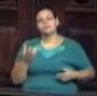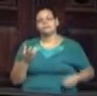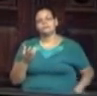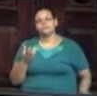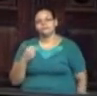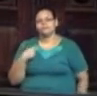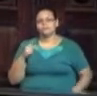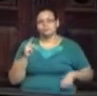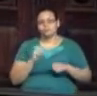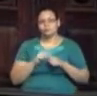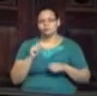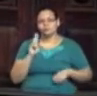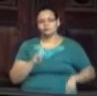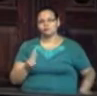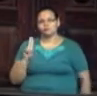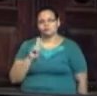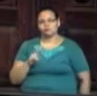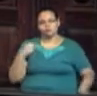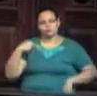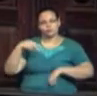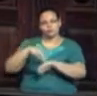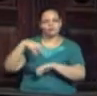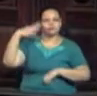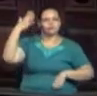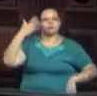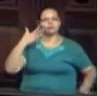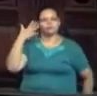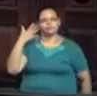que faço uso da tribuna,